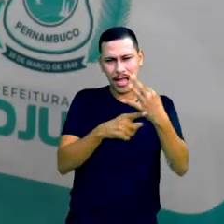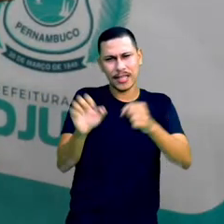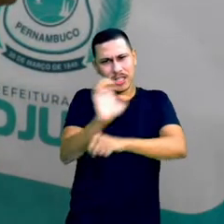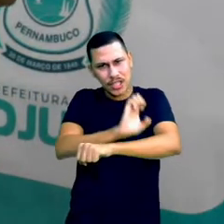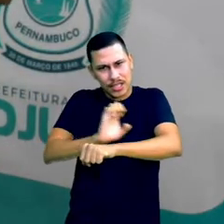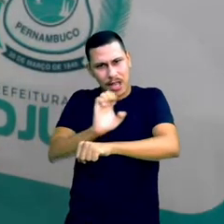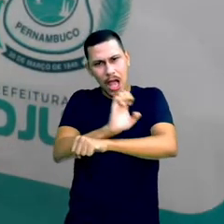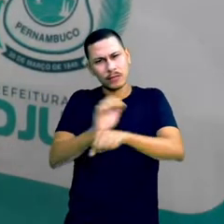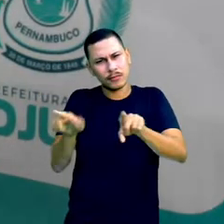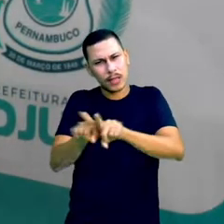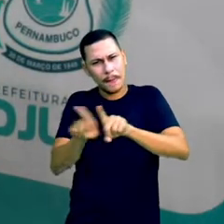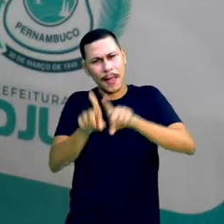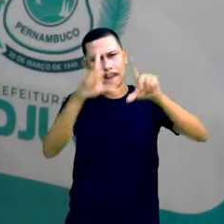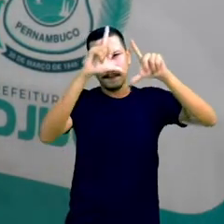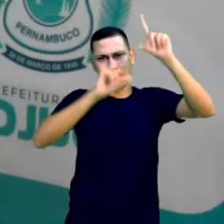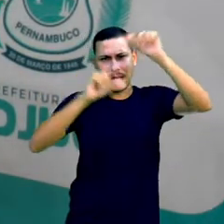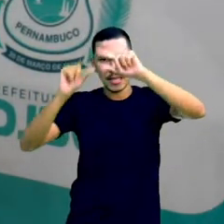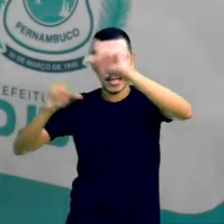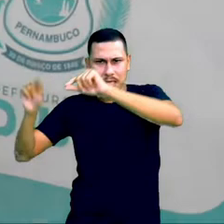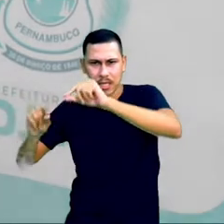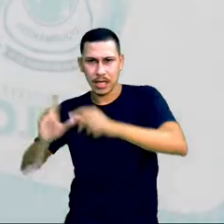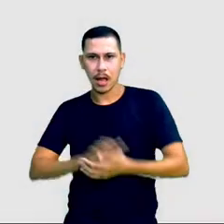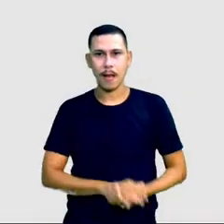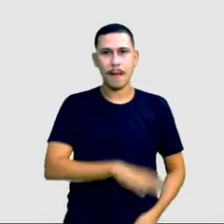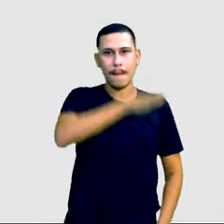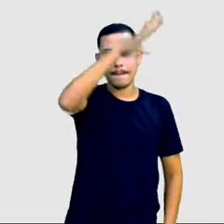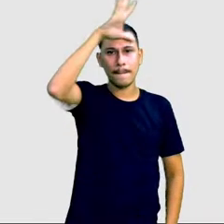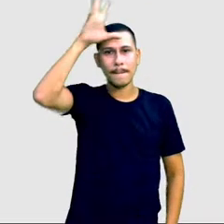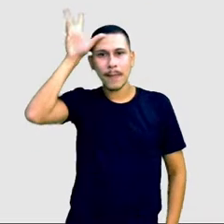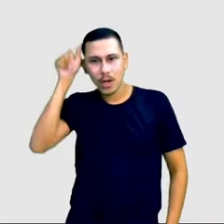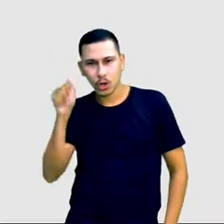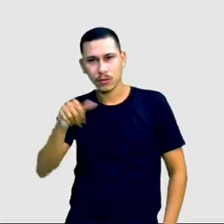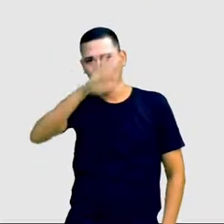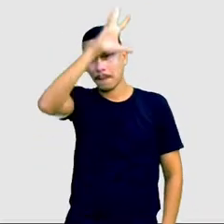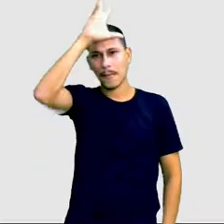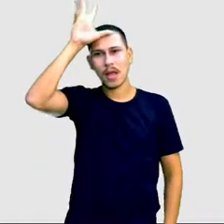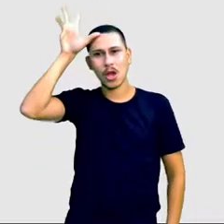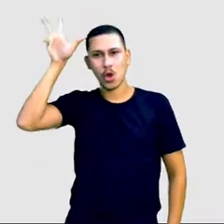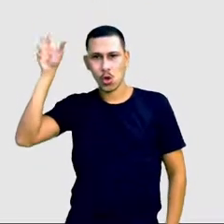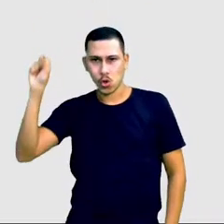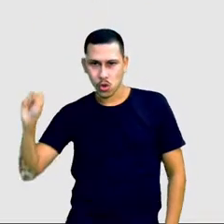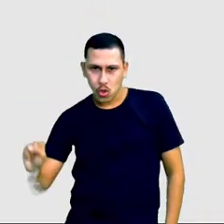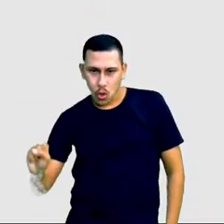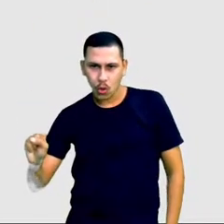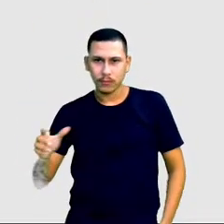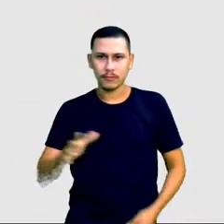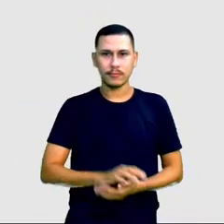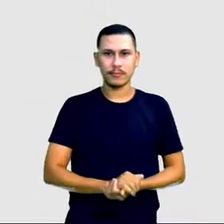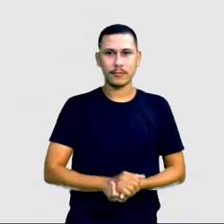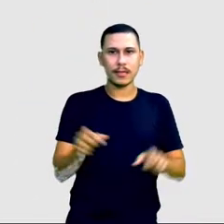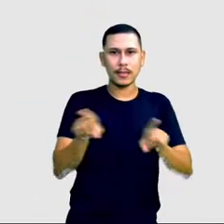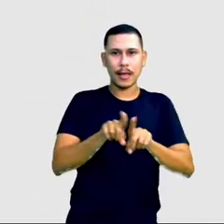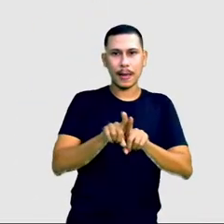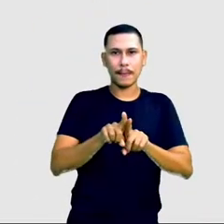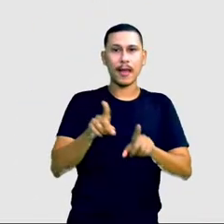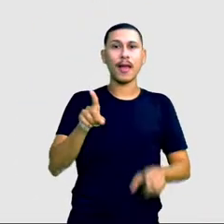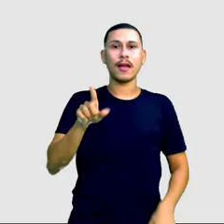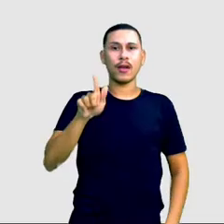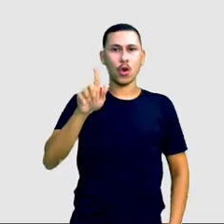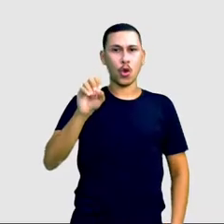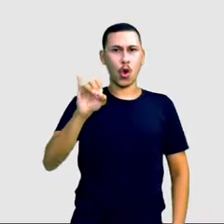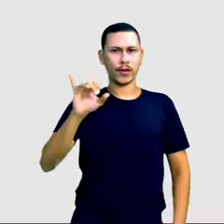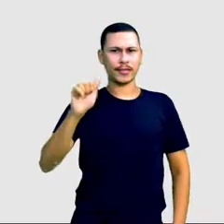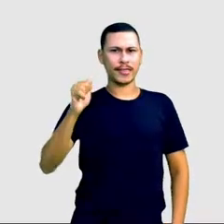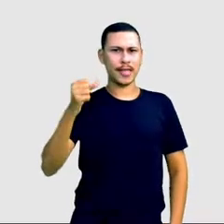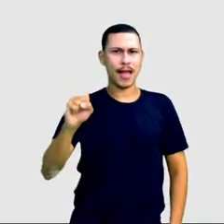Distrito Federal. Nós temos aí Mato Grosso, Mato Grosso do Sul, o estado de Goiás, e dentro